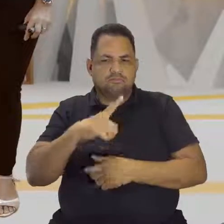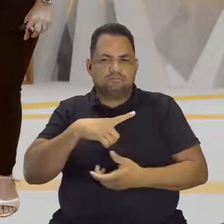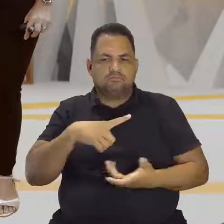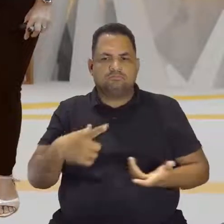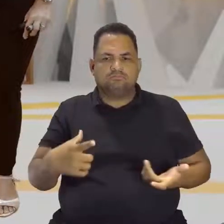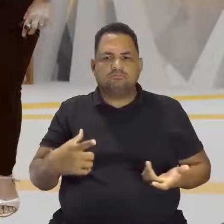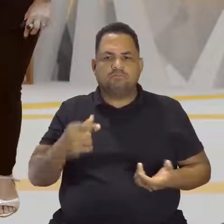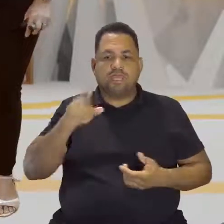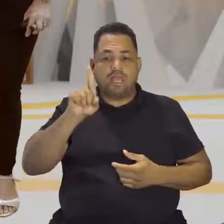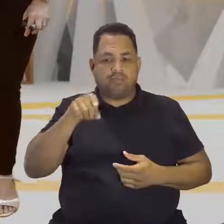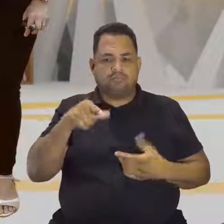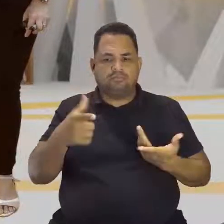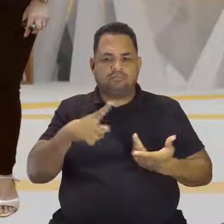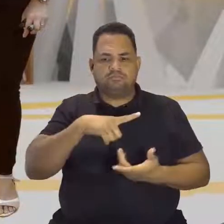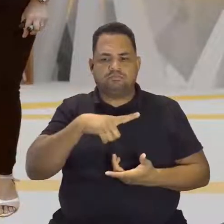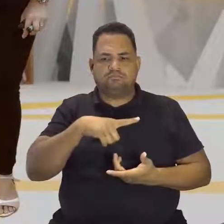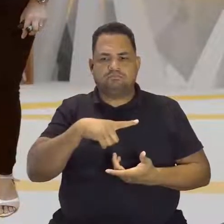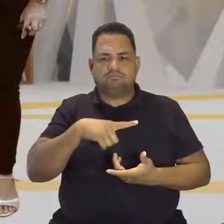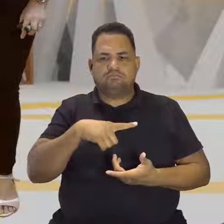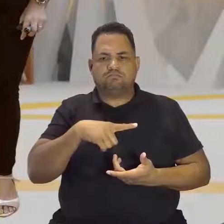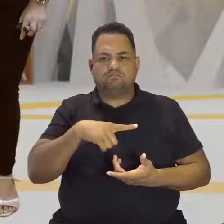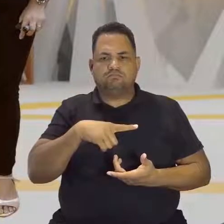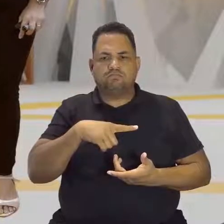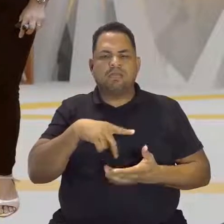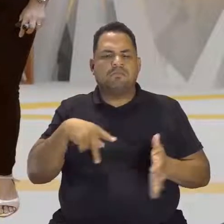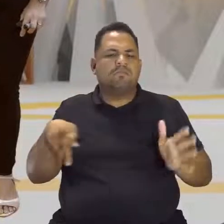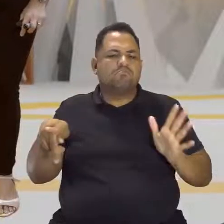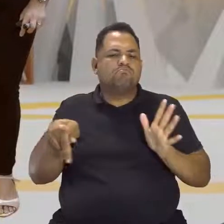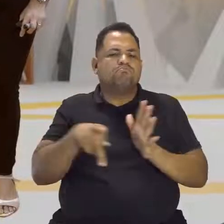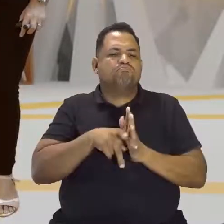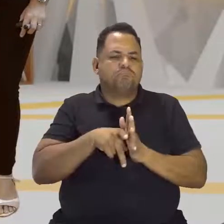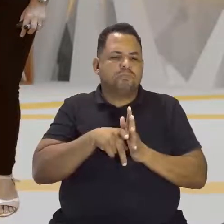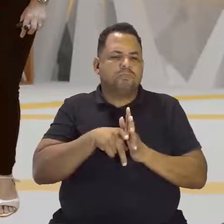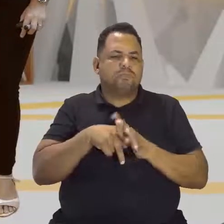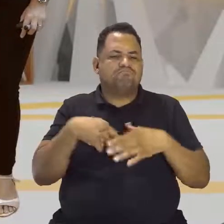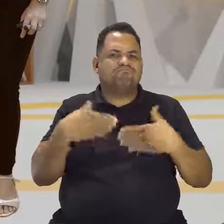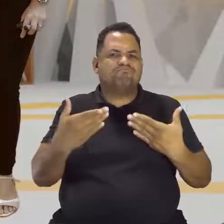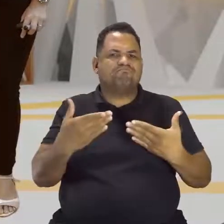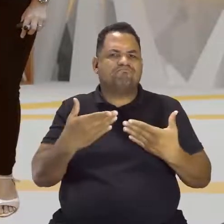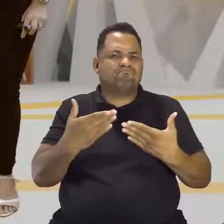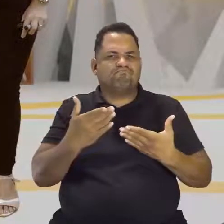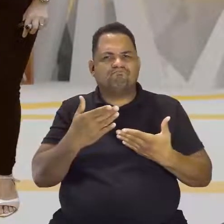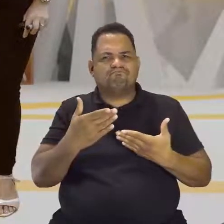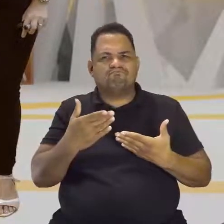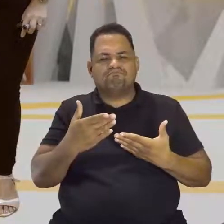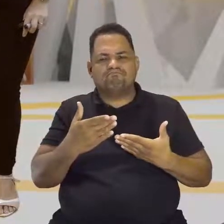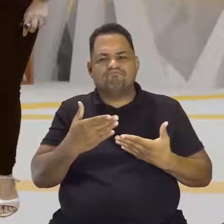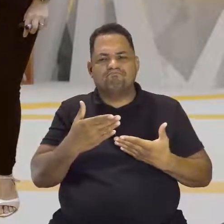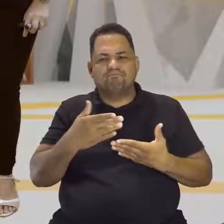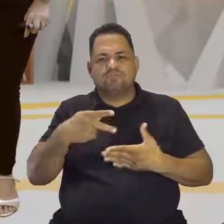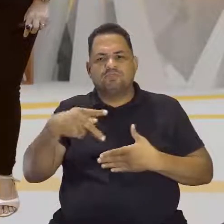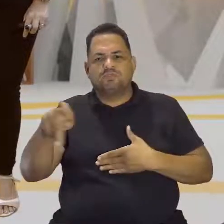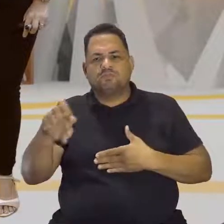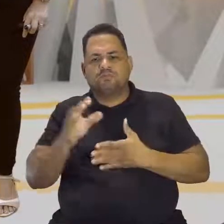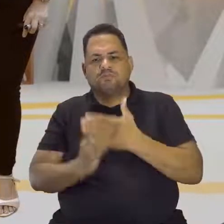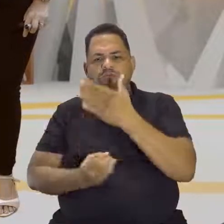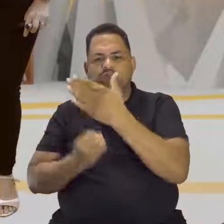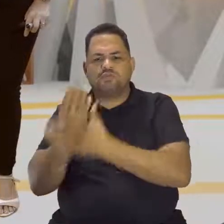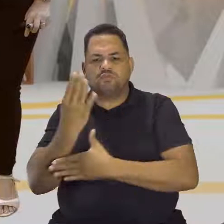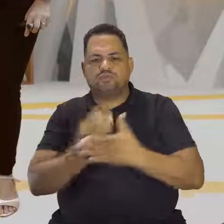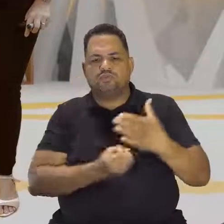estado que tem uma enorme peculiaridade, né? Na sua criação como